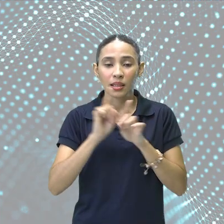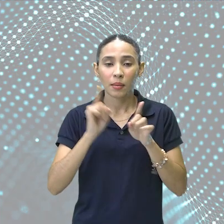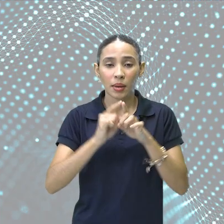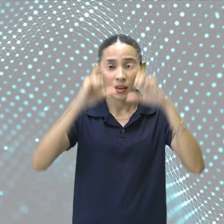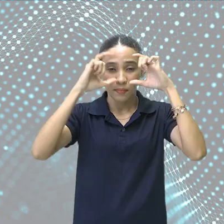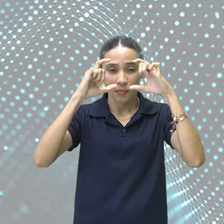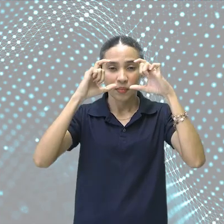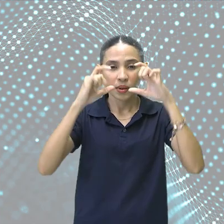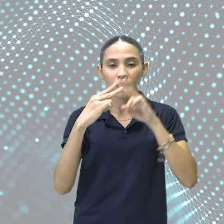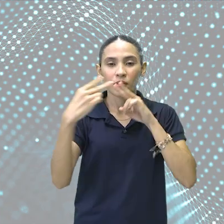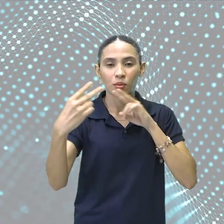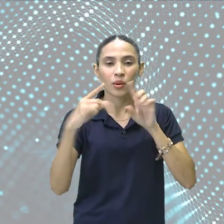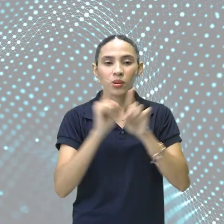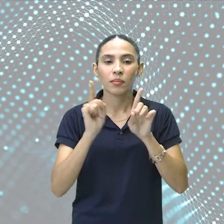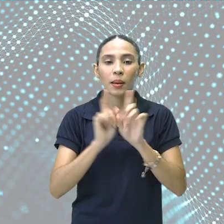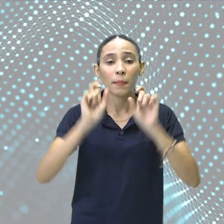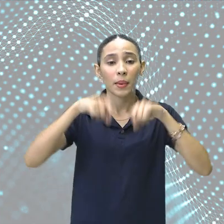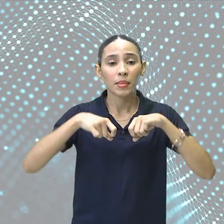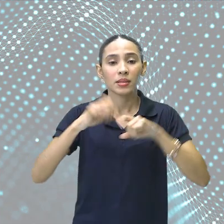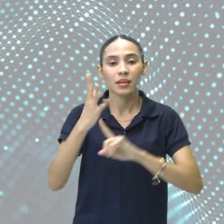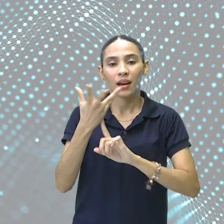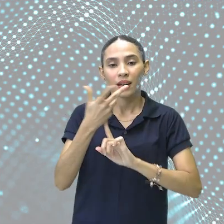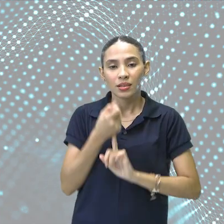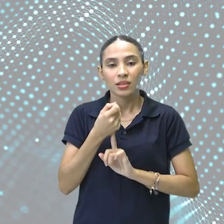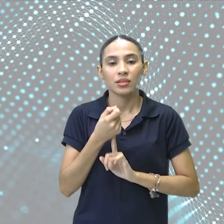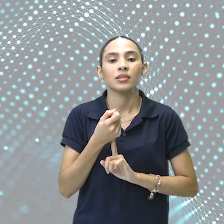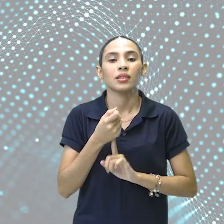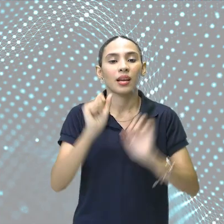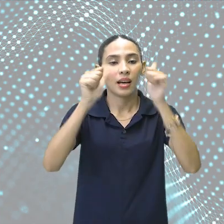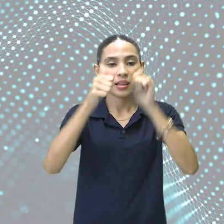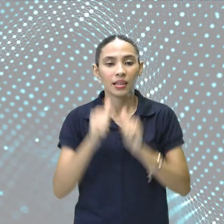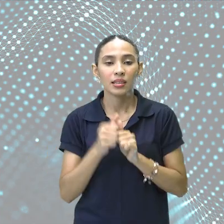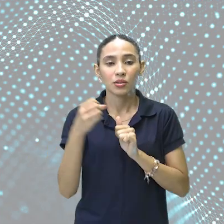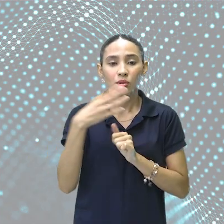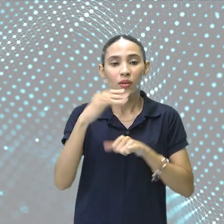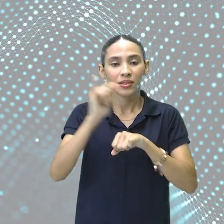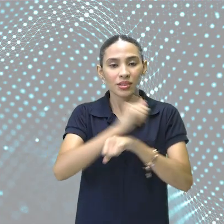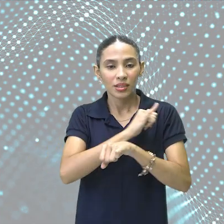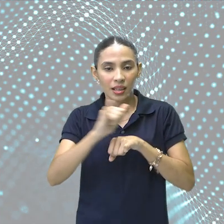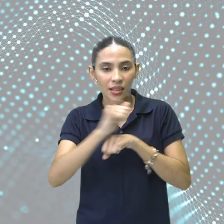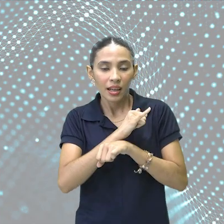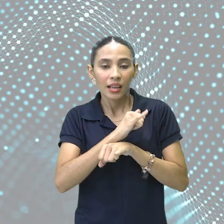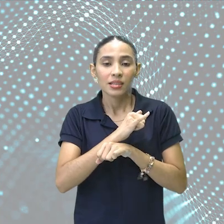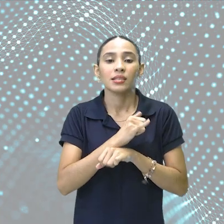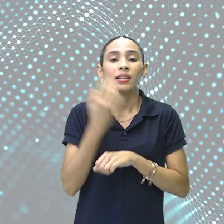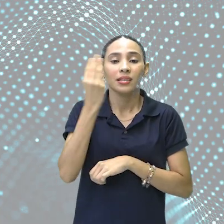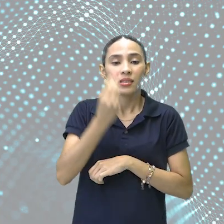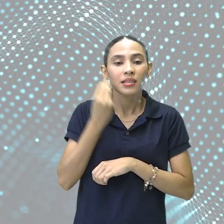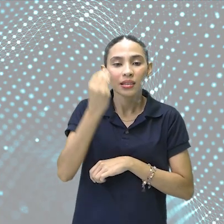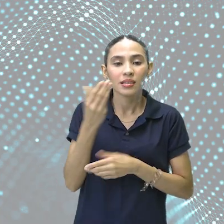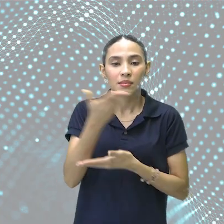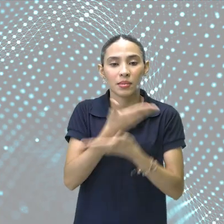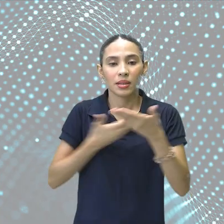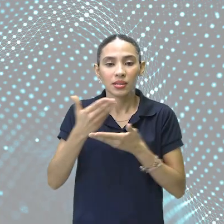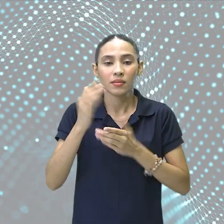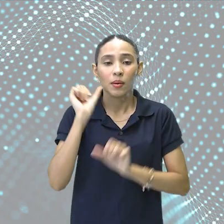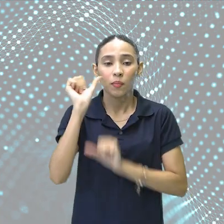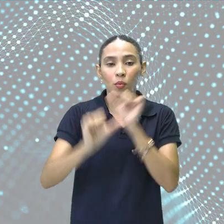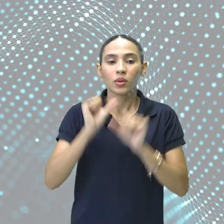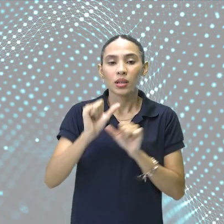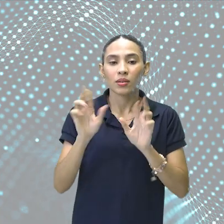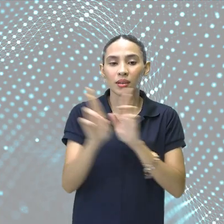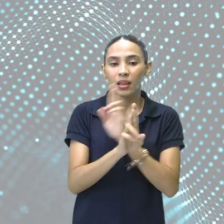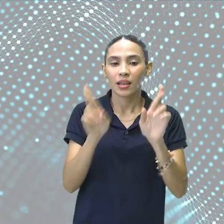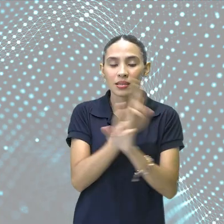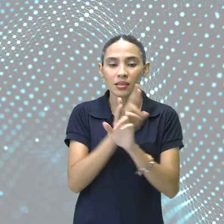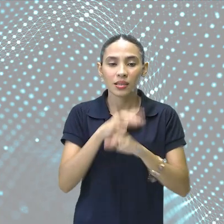virtual permitem que artistas explorem novos meios e criem experiências interativas, transformando a